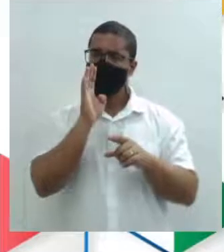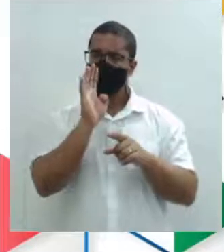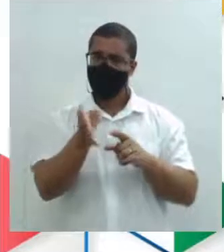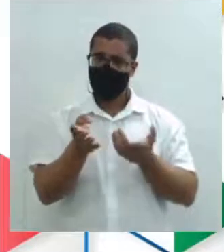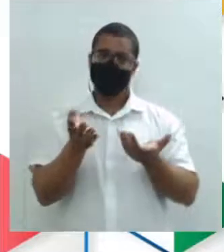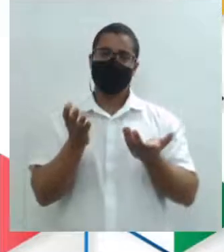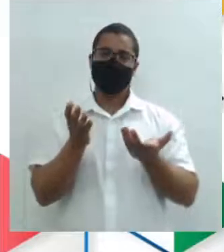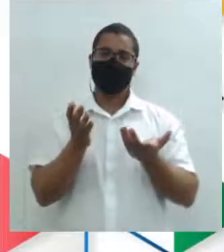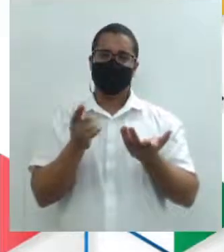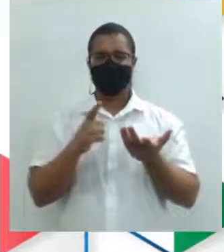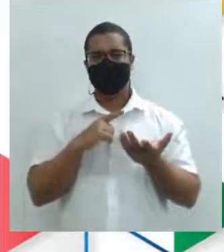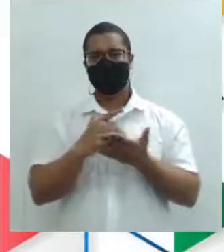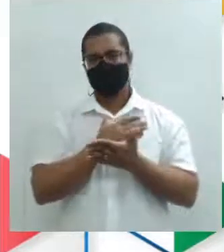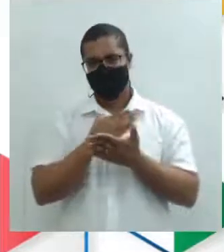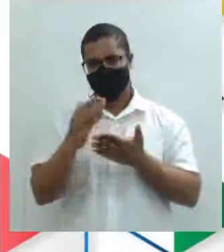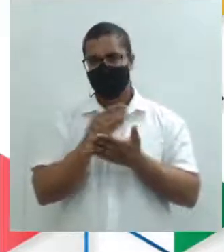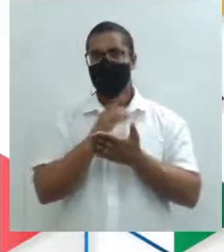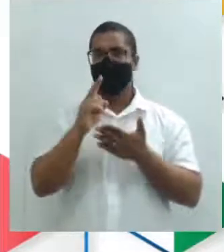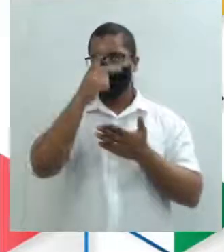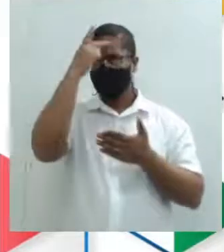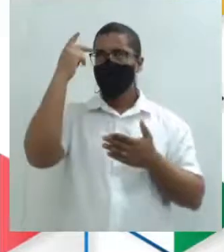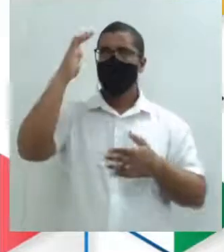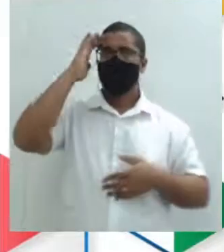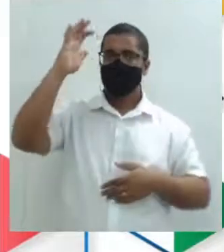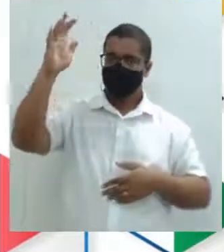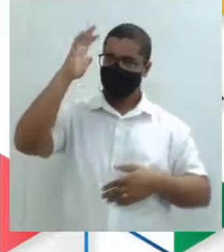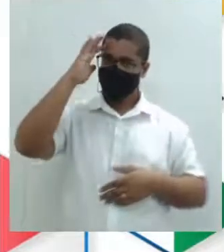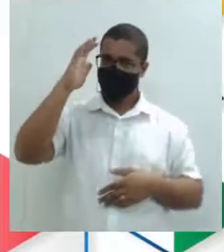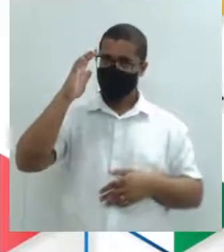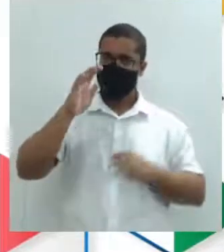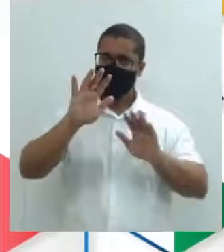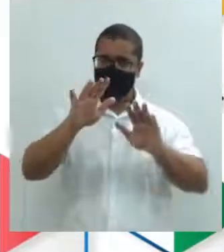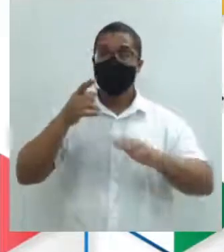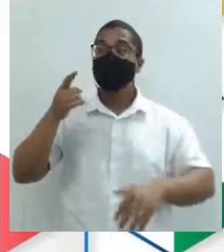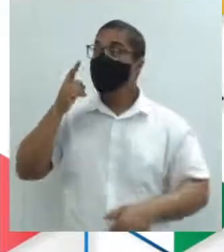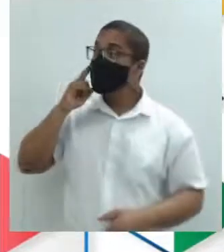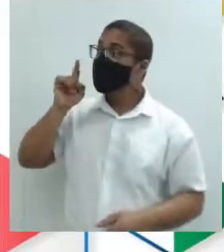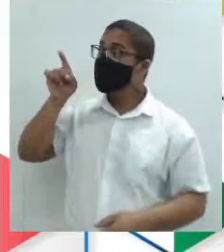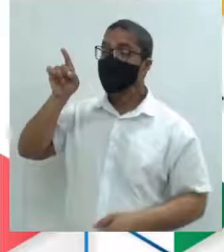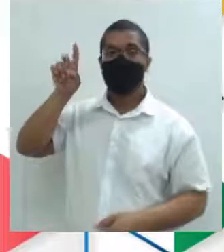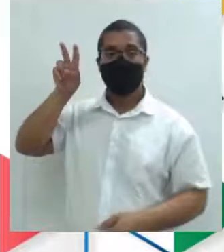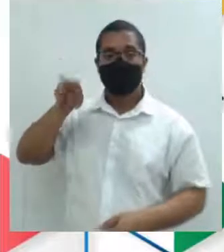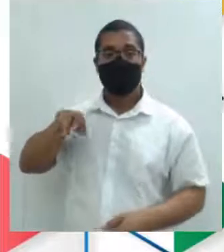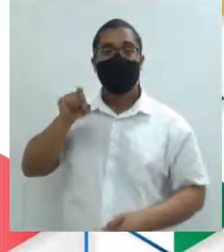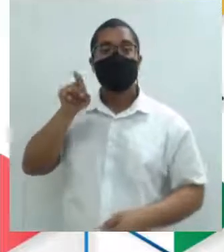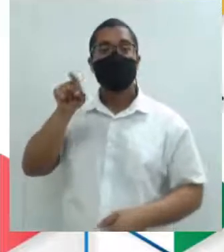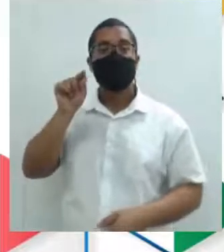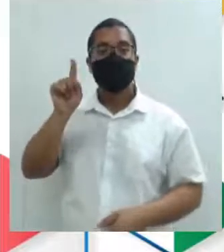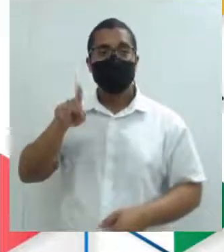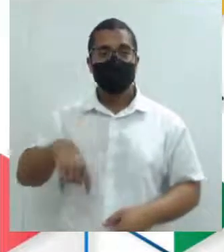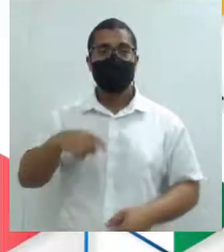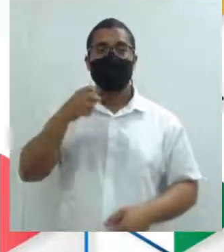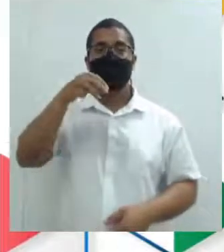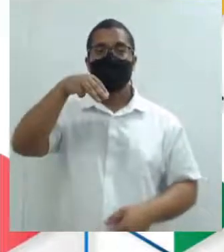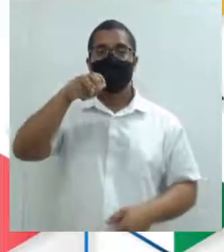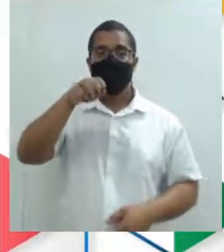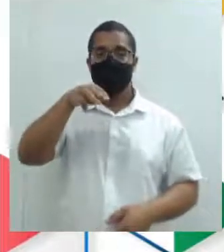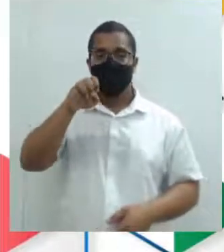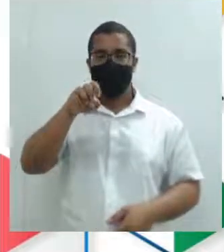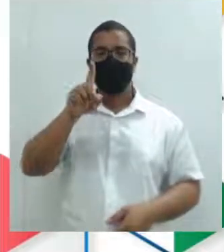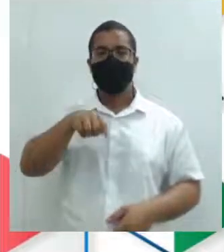críticas, né? Fazer com que as pessoas reflitam um pouco. Neste exemplo, eu trouxe um meme do